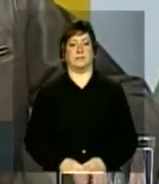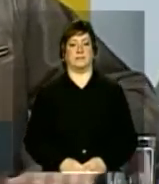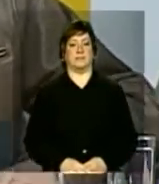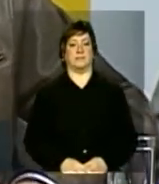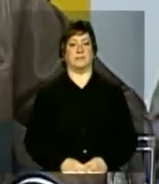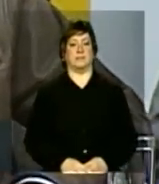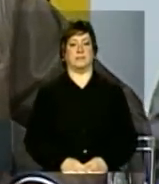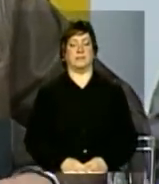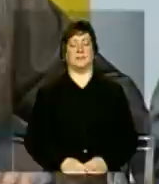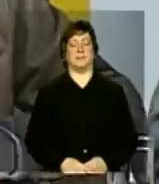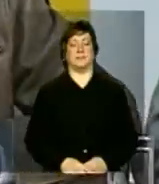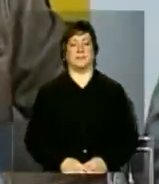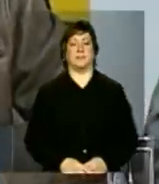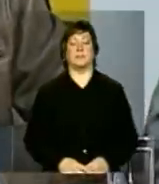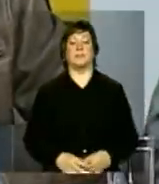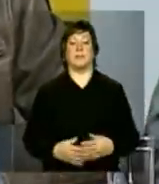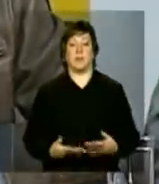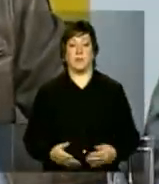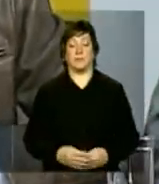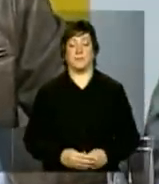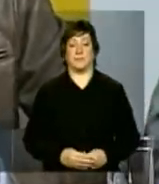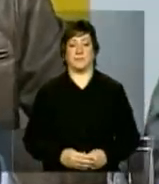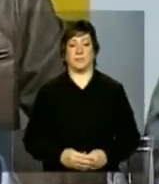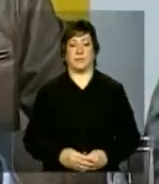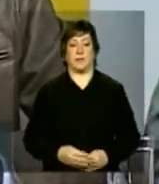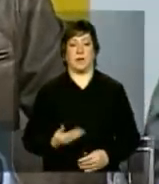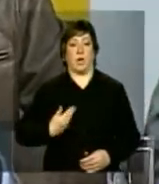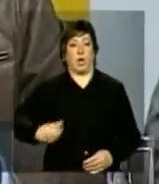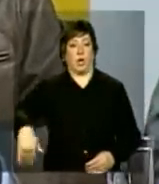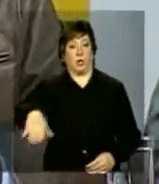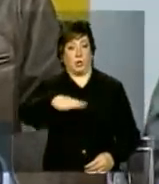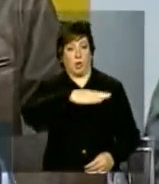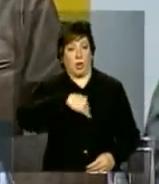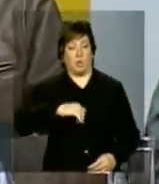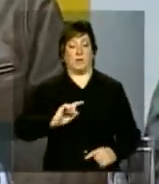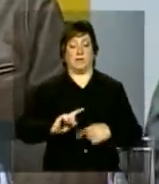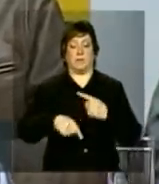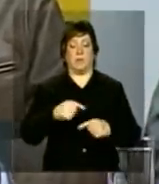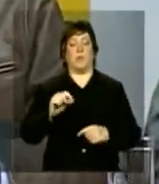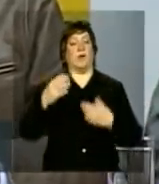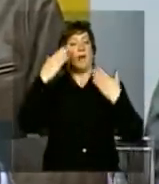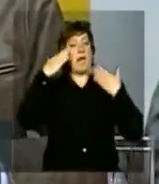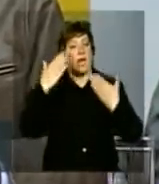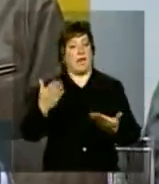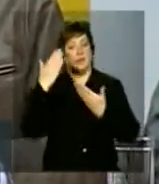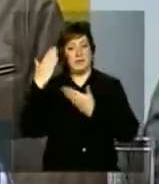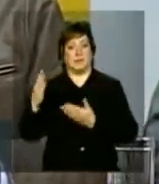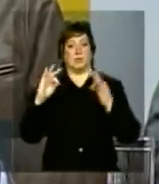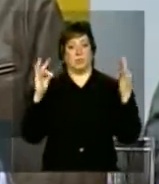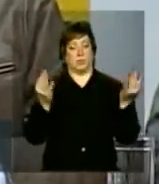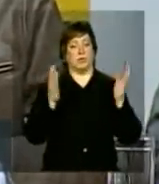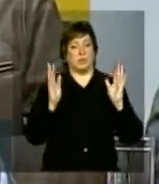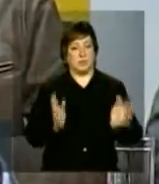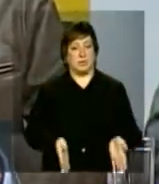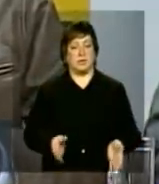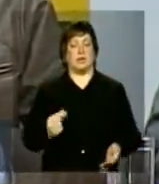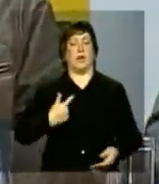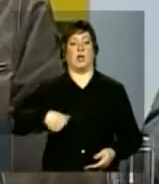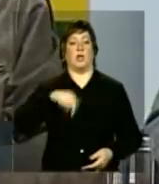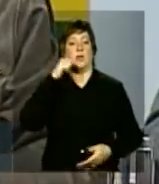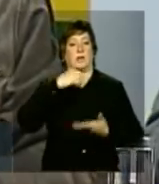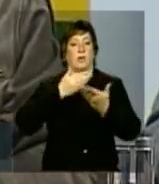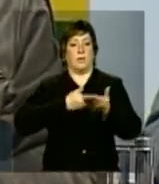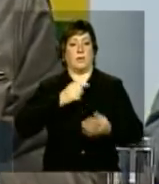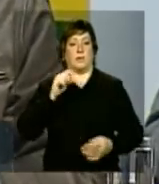nome pois bem então nós depois dos agradecimentos a nossa companheira secretária